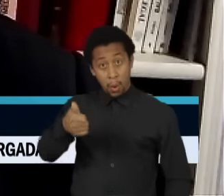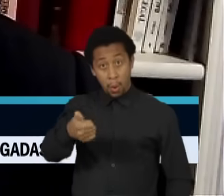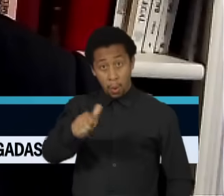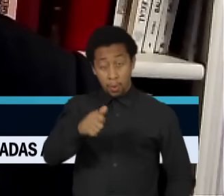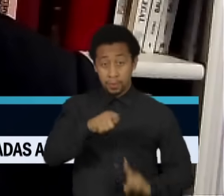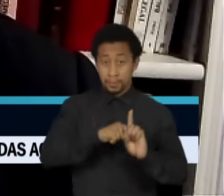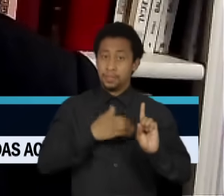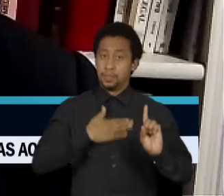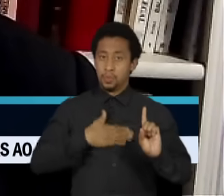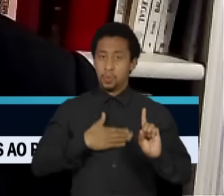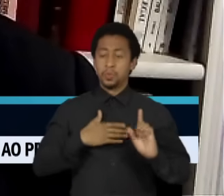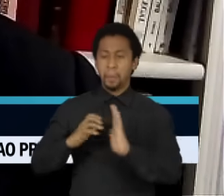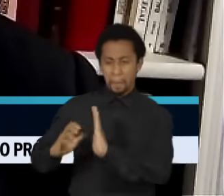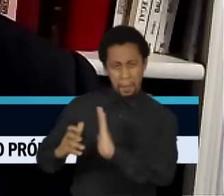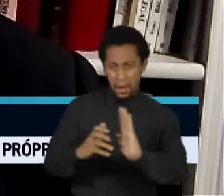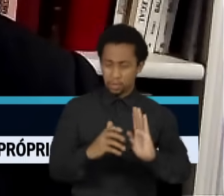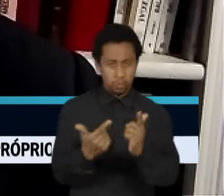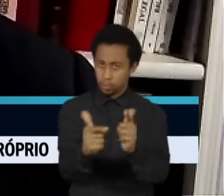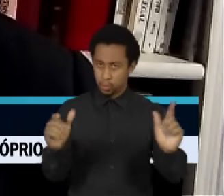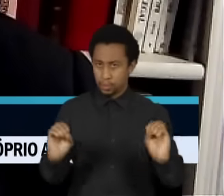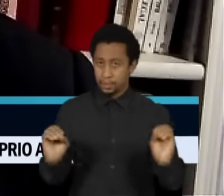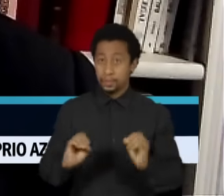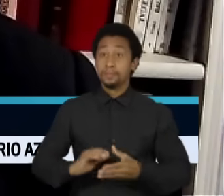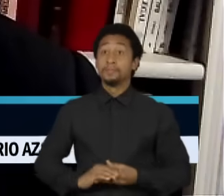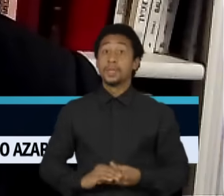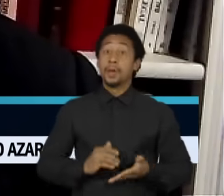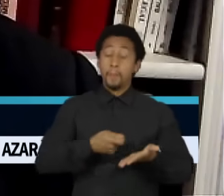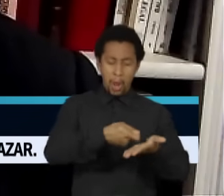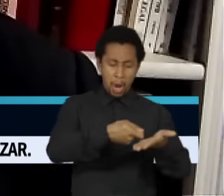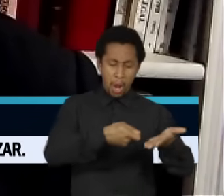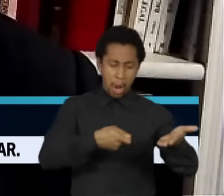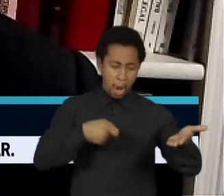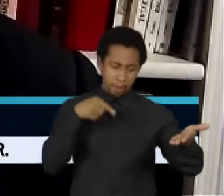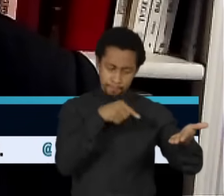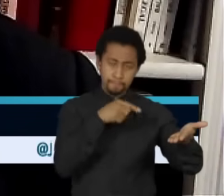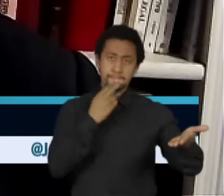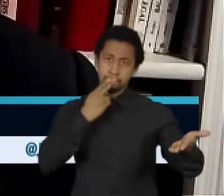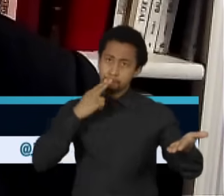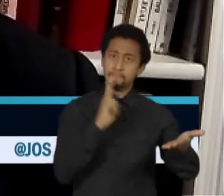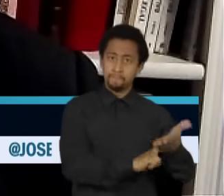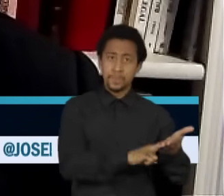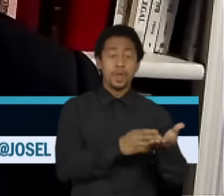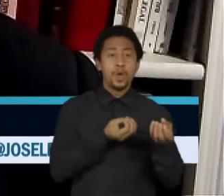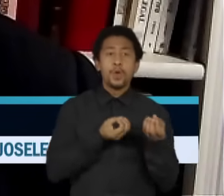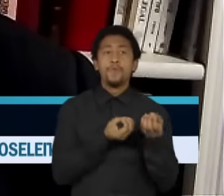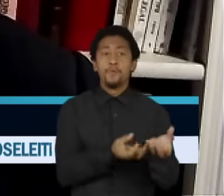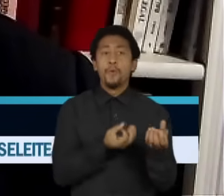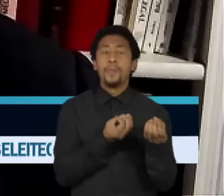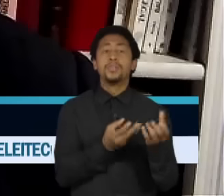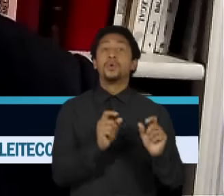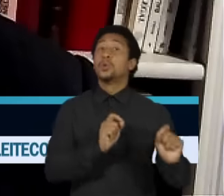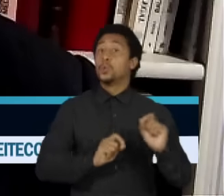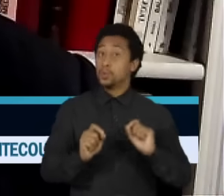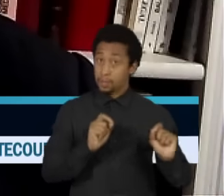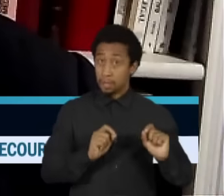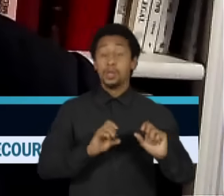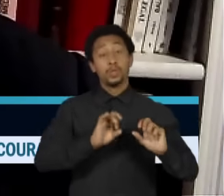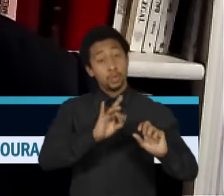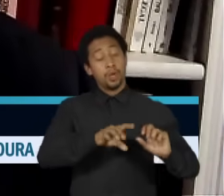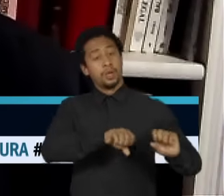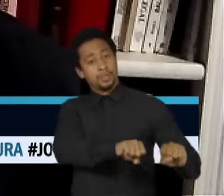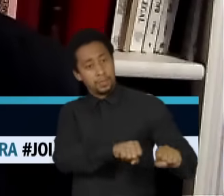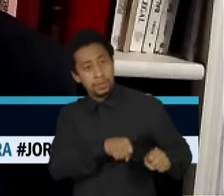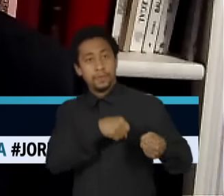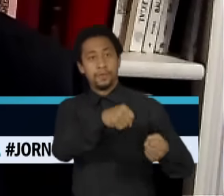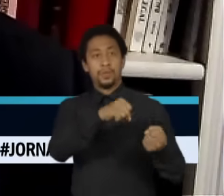Não há na carta qualquer eh dado eh além daquele da defesa